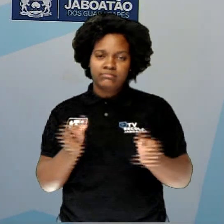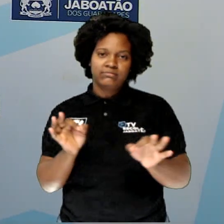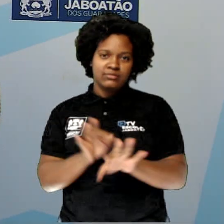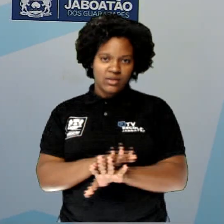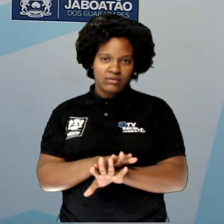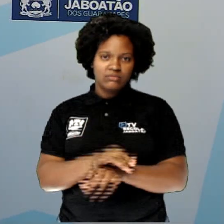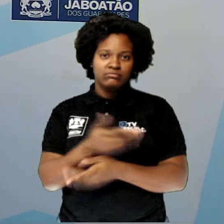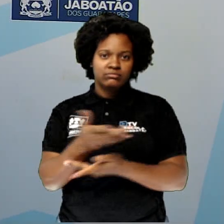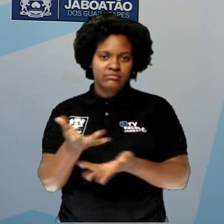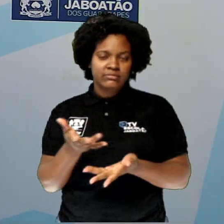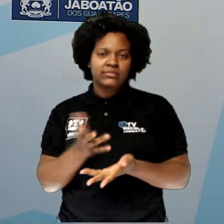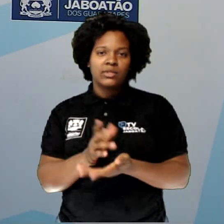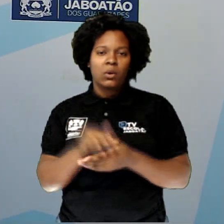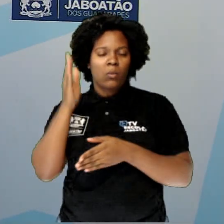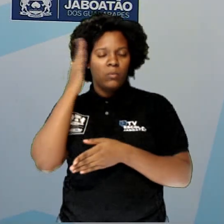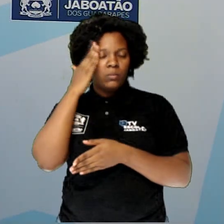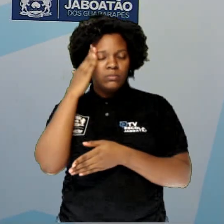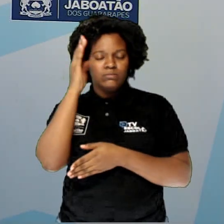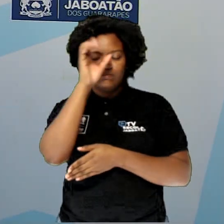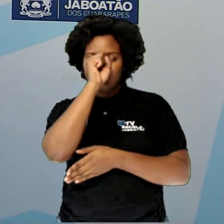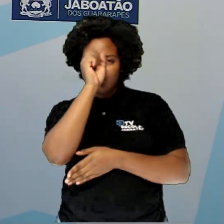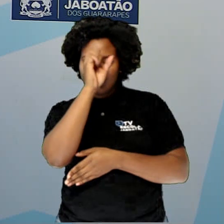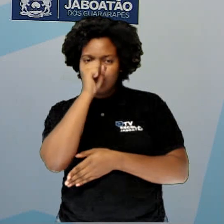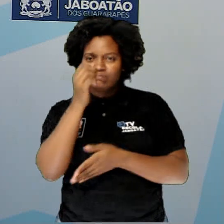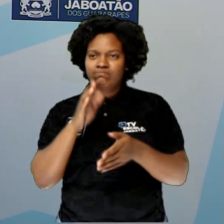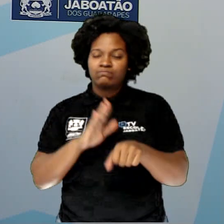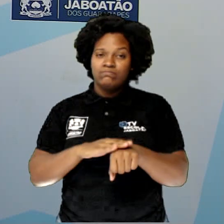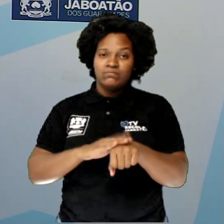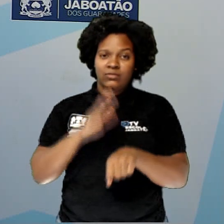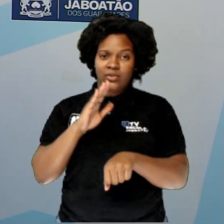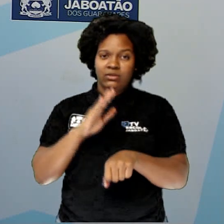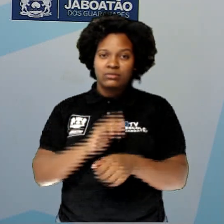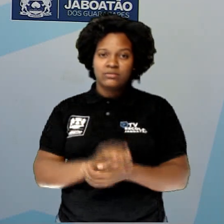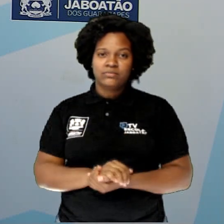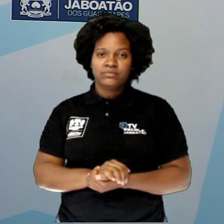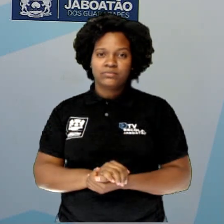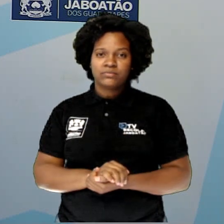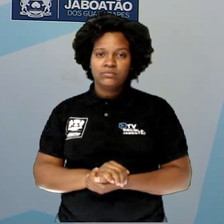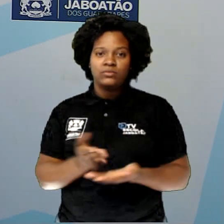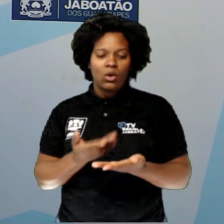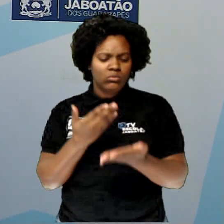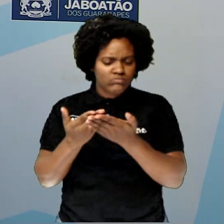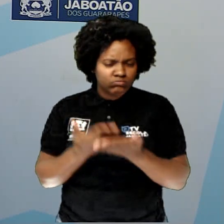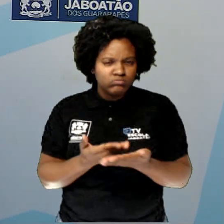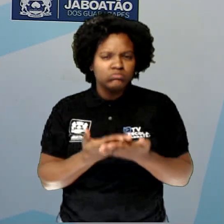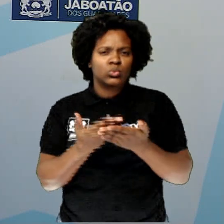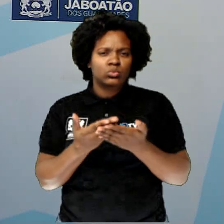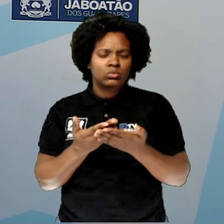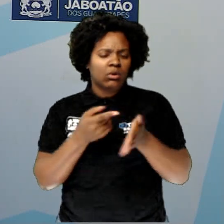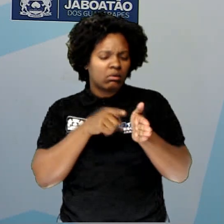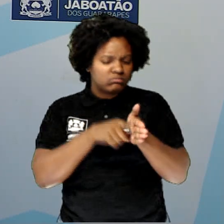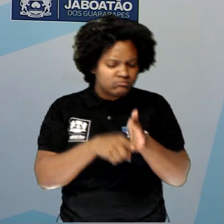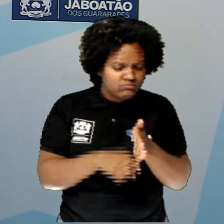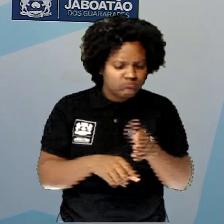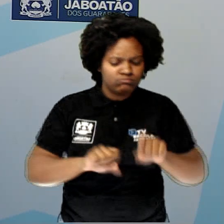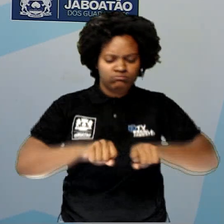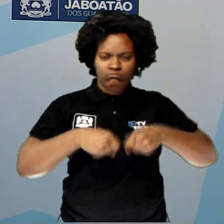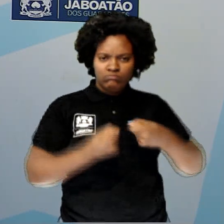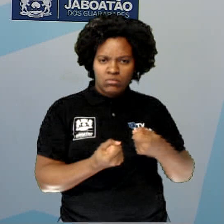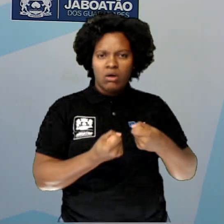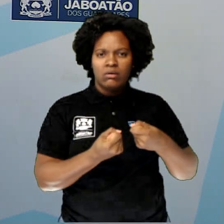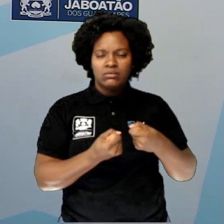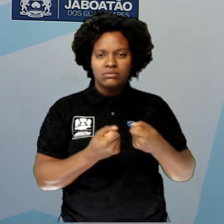significa que, para eu saber quanto ele vai produzir no bimestre, é só pegar 1,5 toneladas e multiplicar por 2, eu vou encontrar a resposta